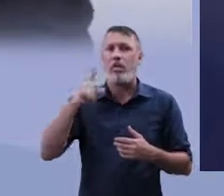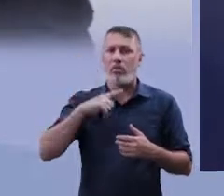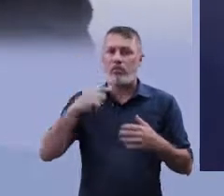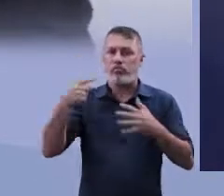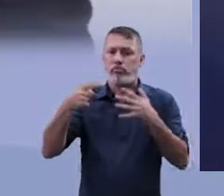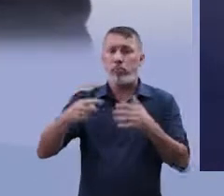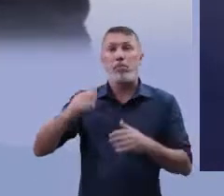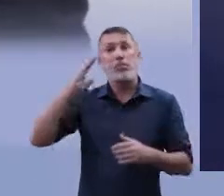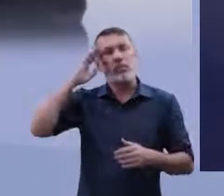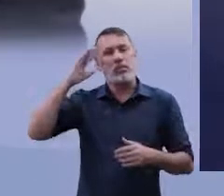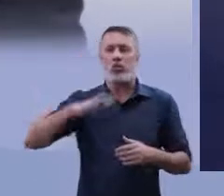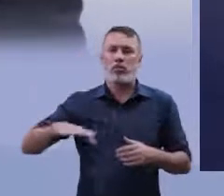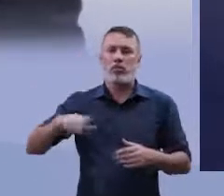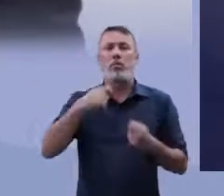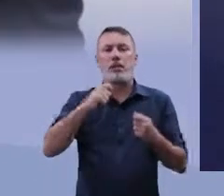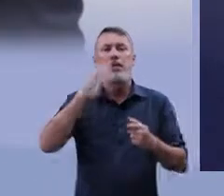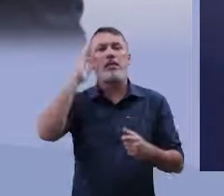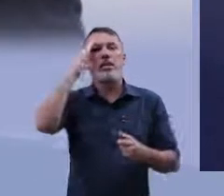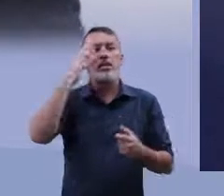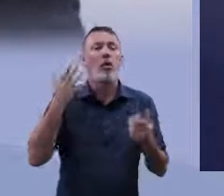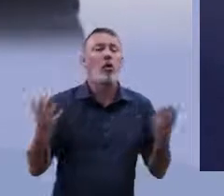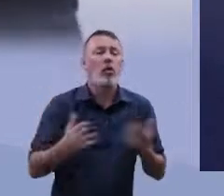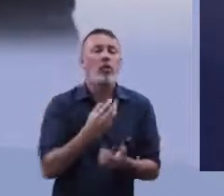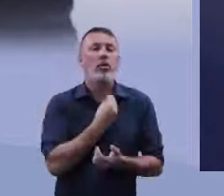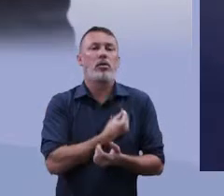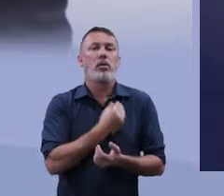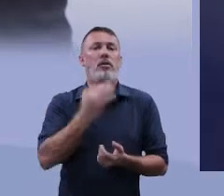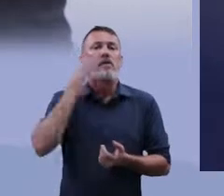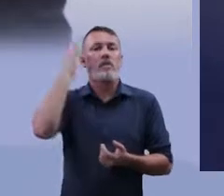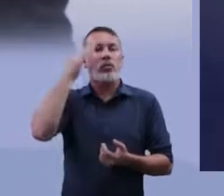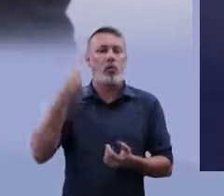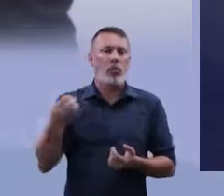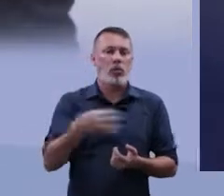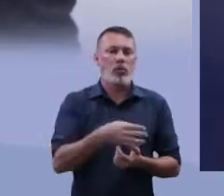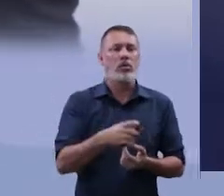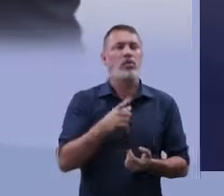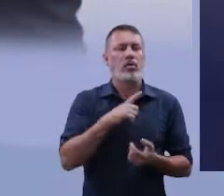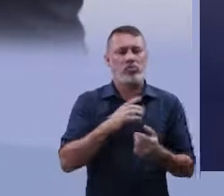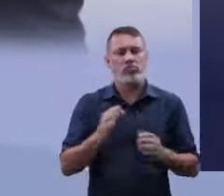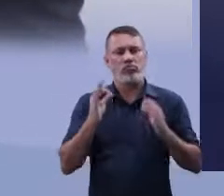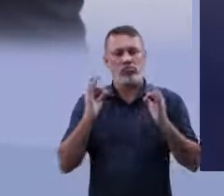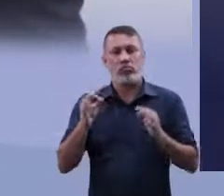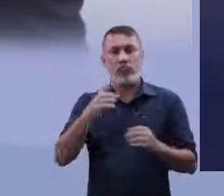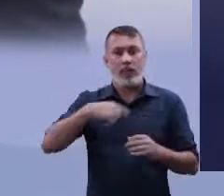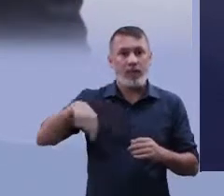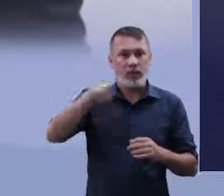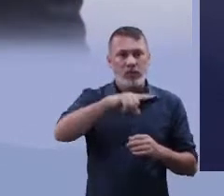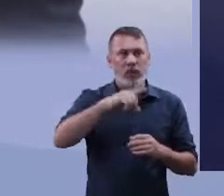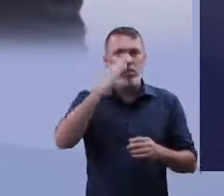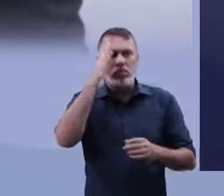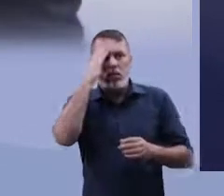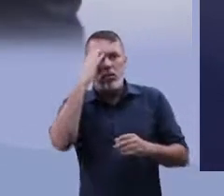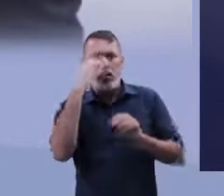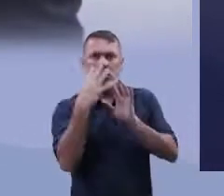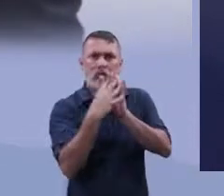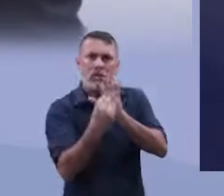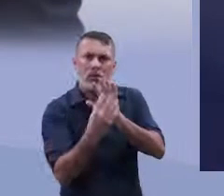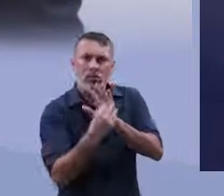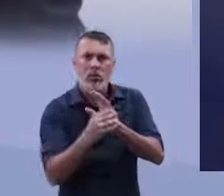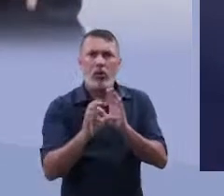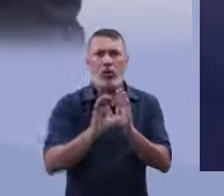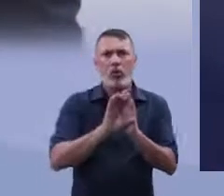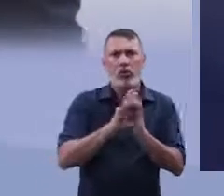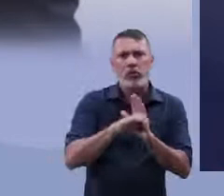dos principais para a gente poder entender a filosofia da modernidade e, com certeza, você seguindo as nossas dicas aí dos